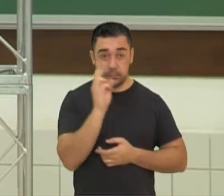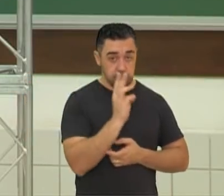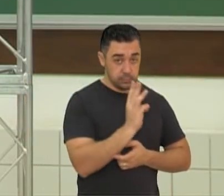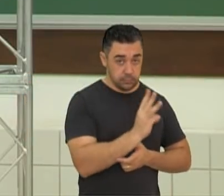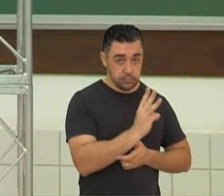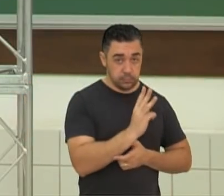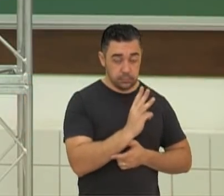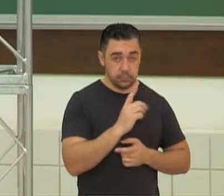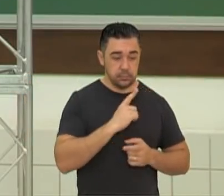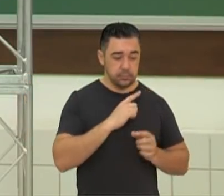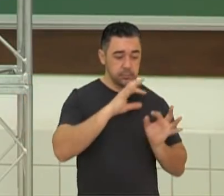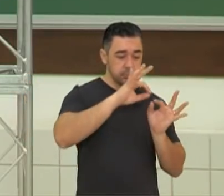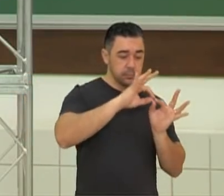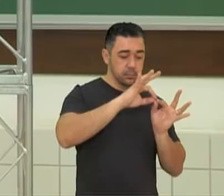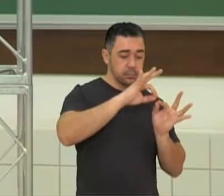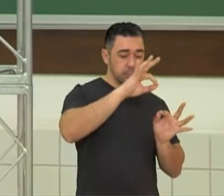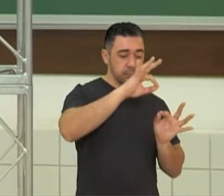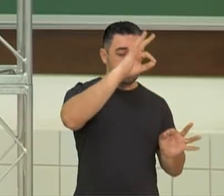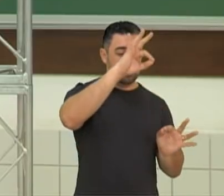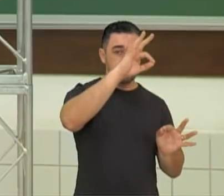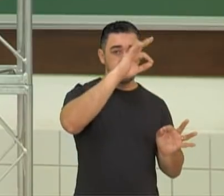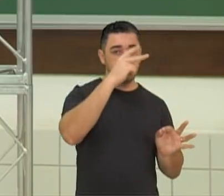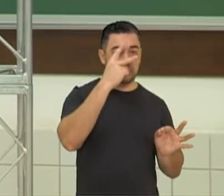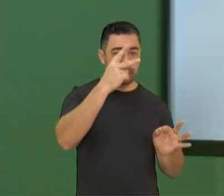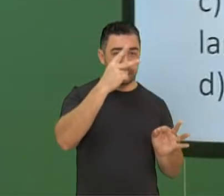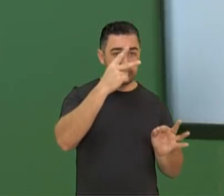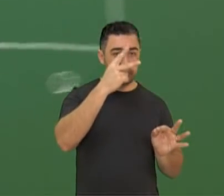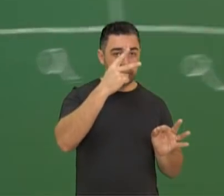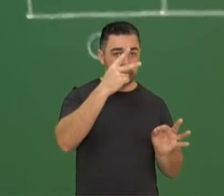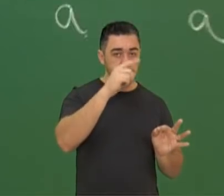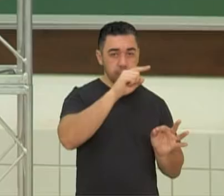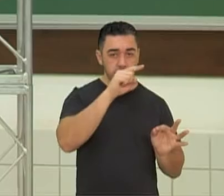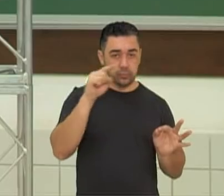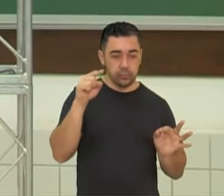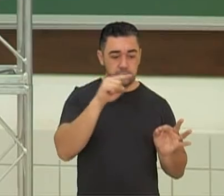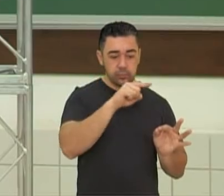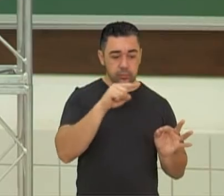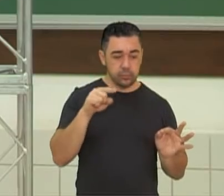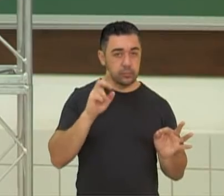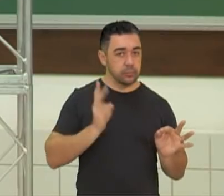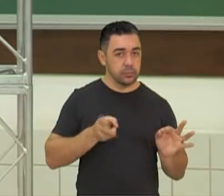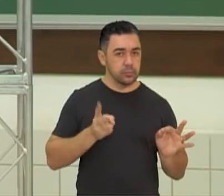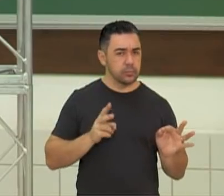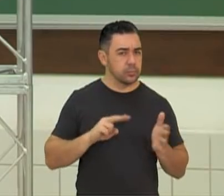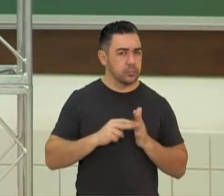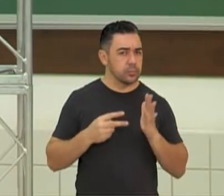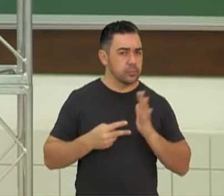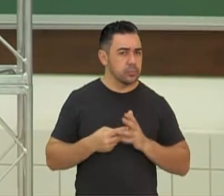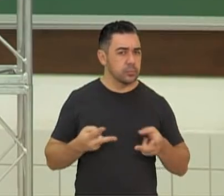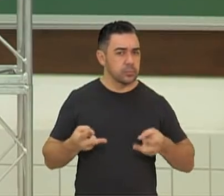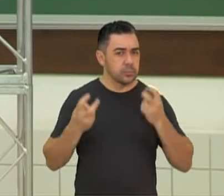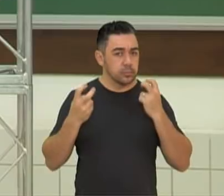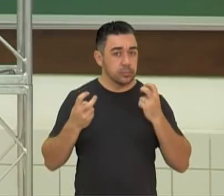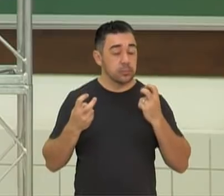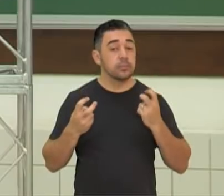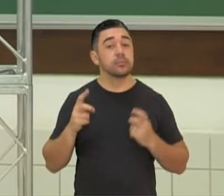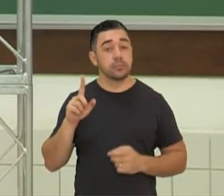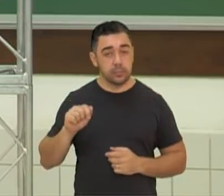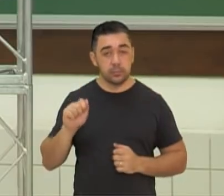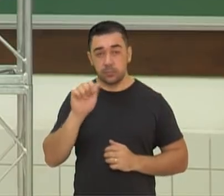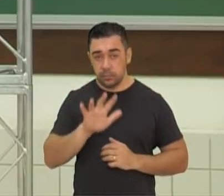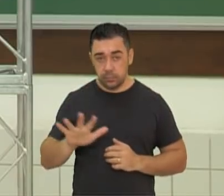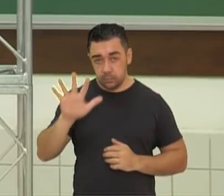que a largura é 2 vezes a largura inicial e o comprimento é o mesmo. O que você já observa no desenho? Que a